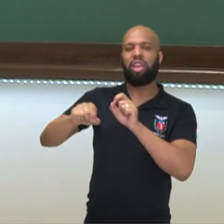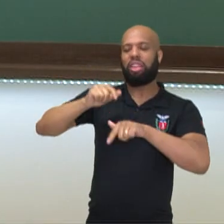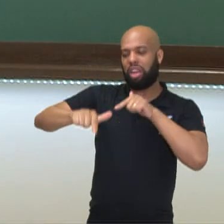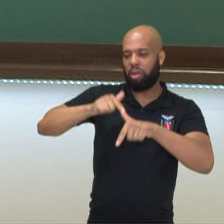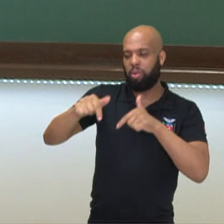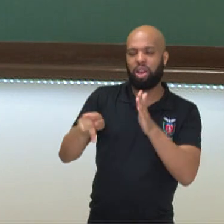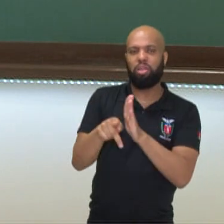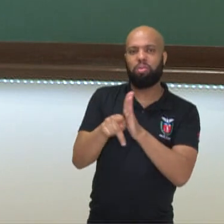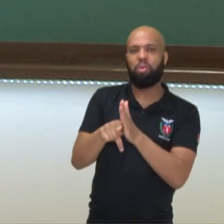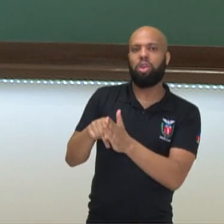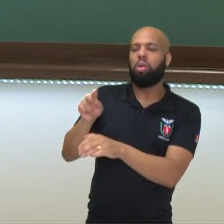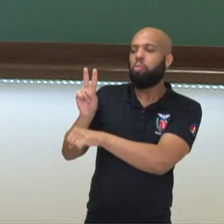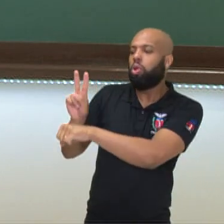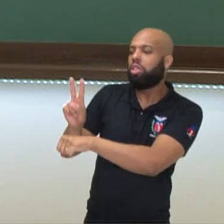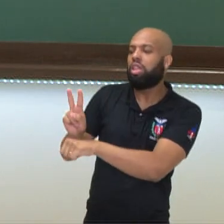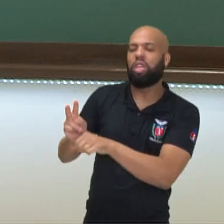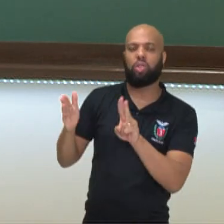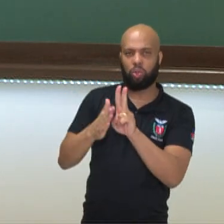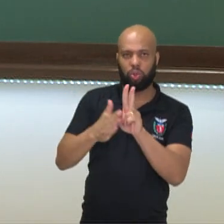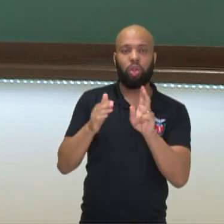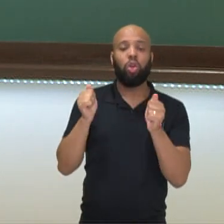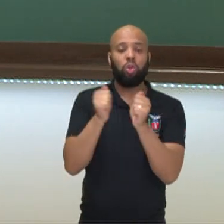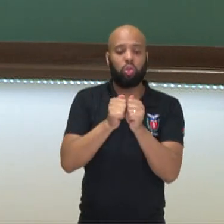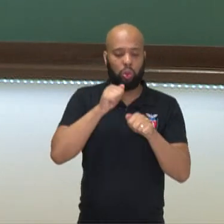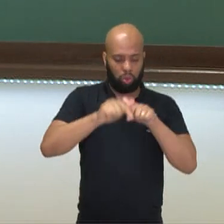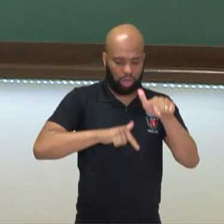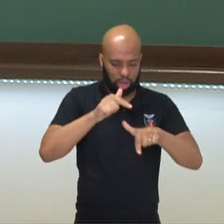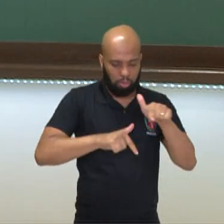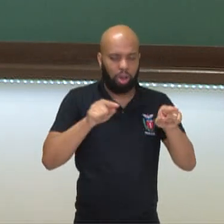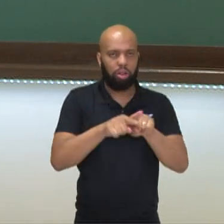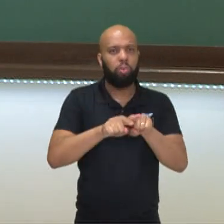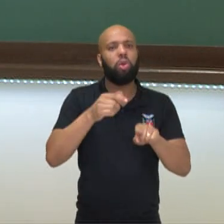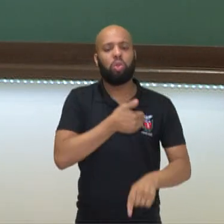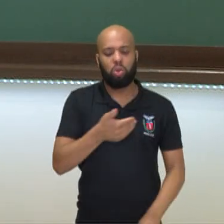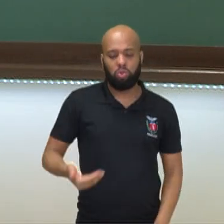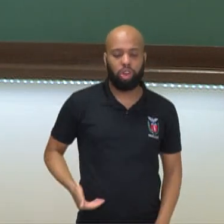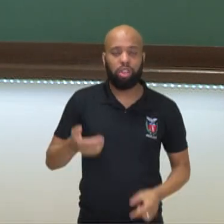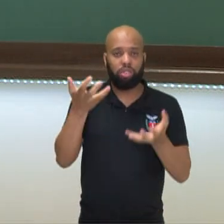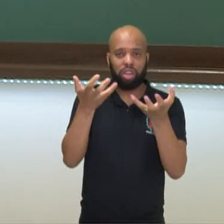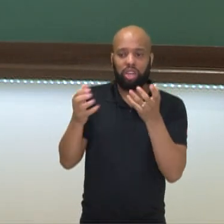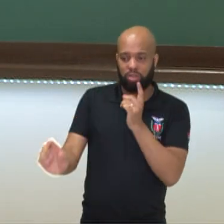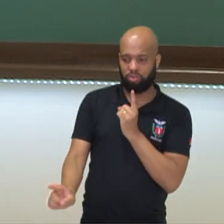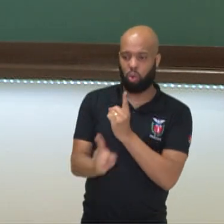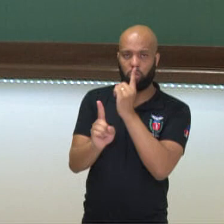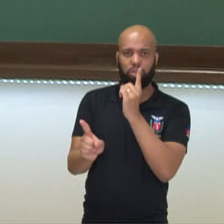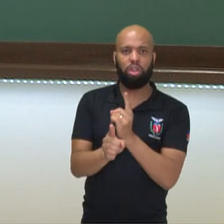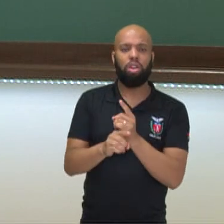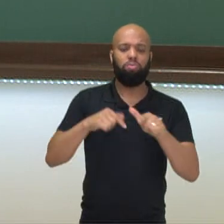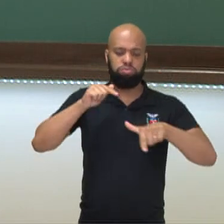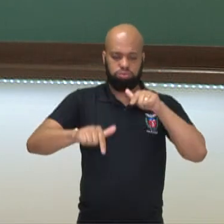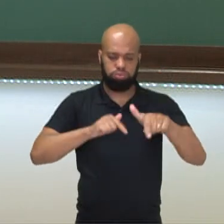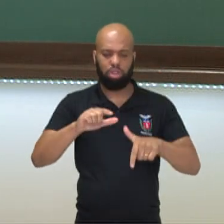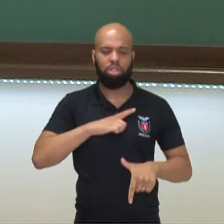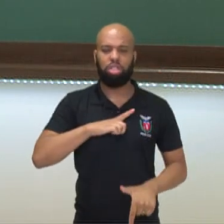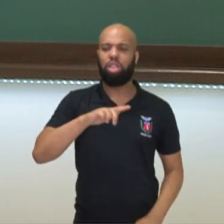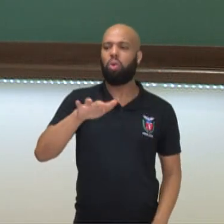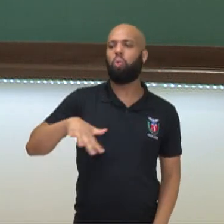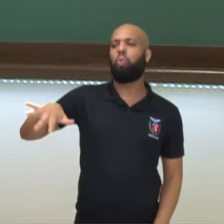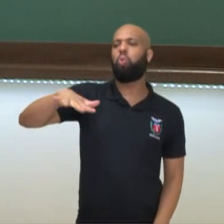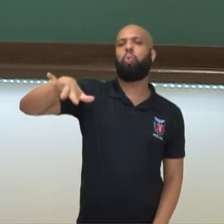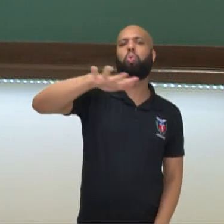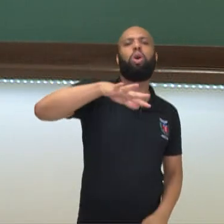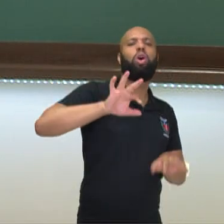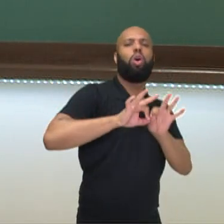aos Índios, junto com o trabalho do governo de localizar trabalhadores em áreas distantes desse crescimento